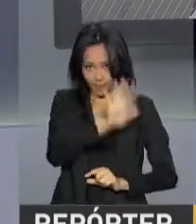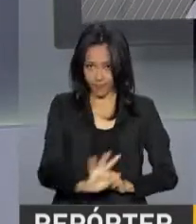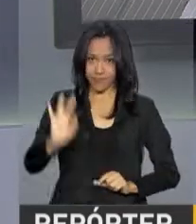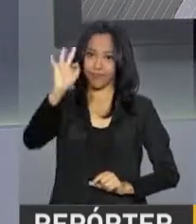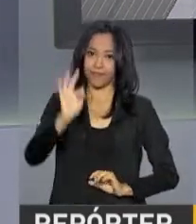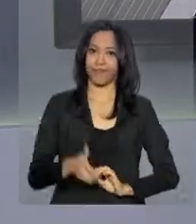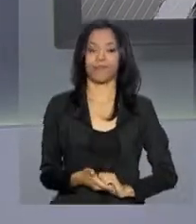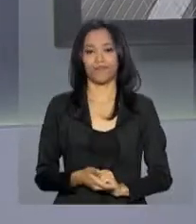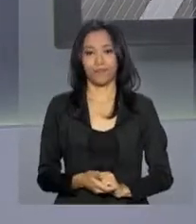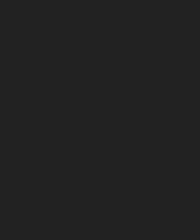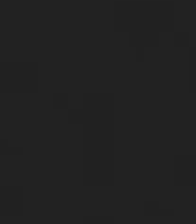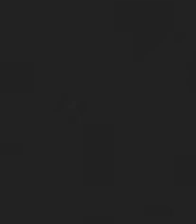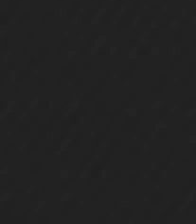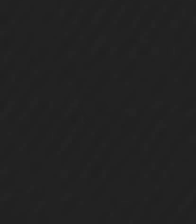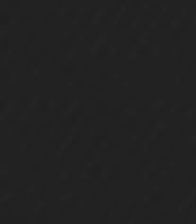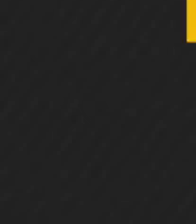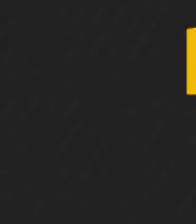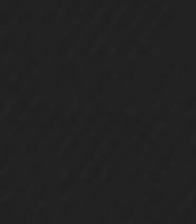federal